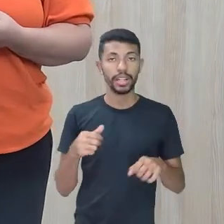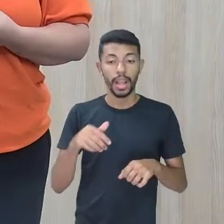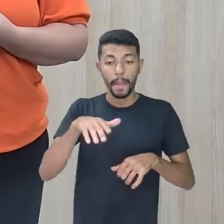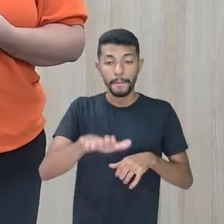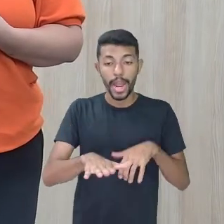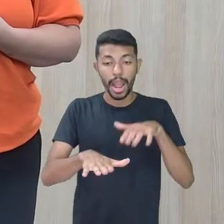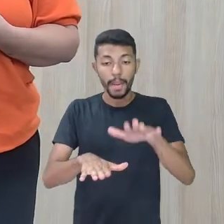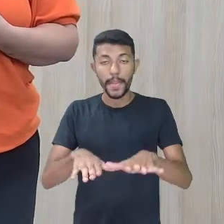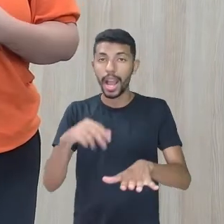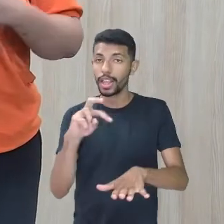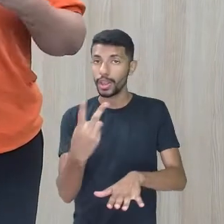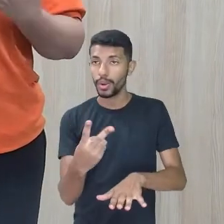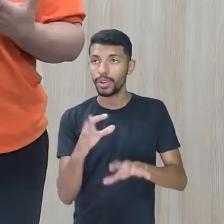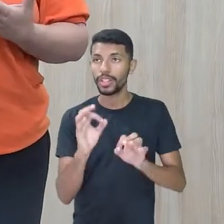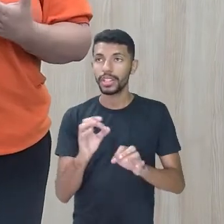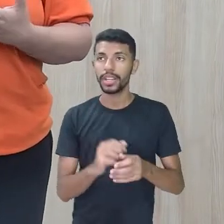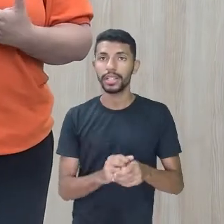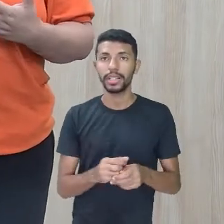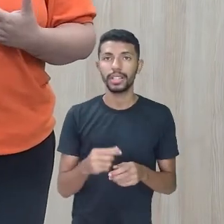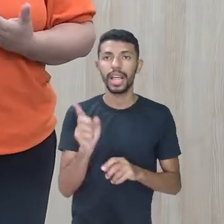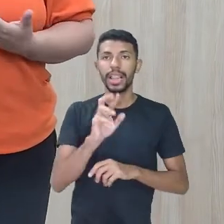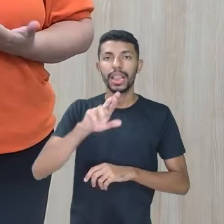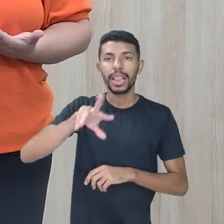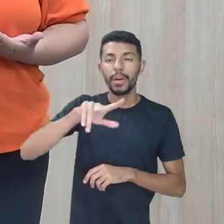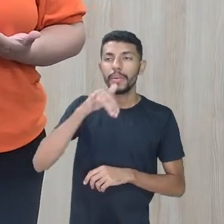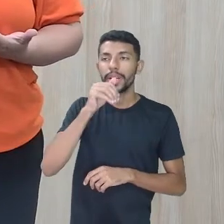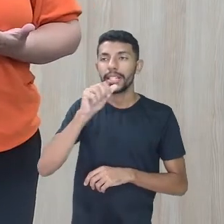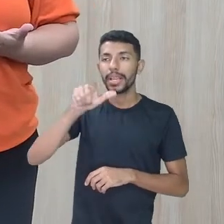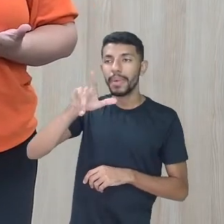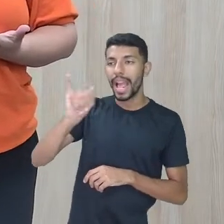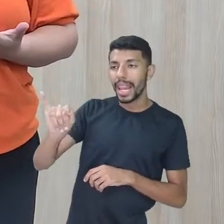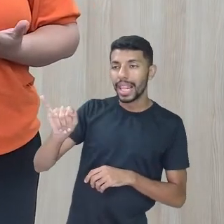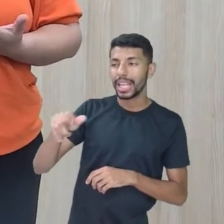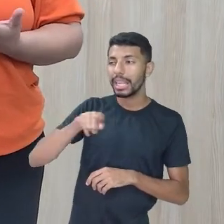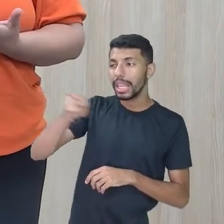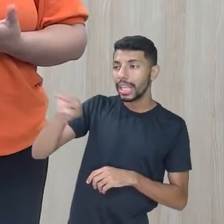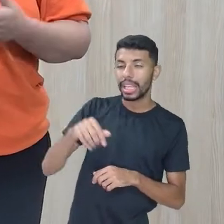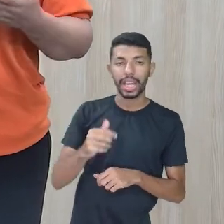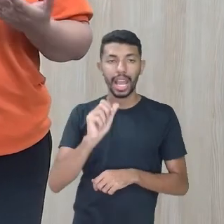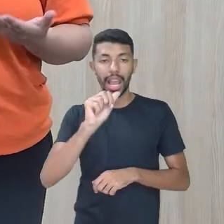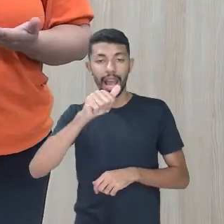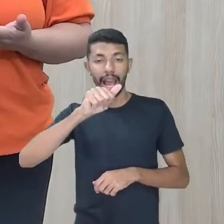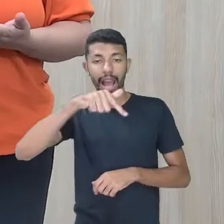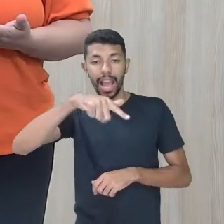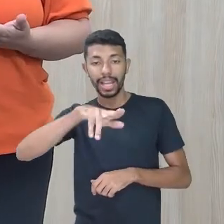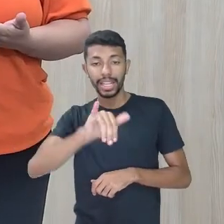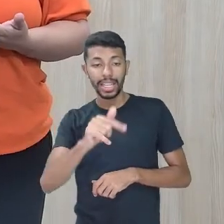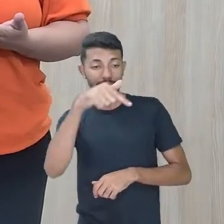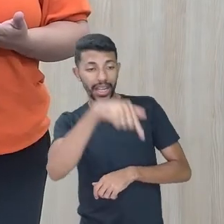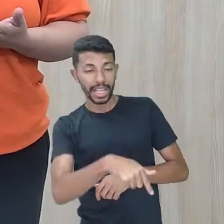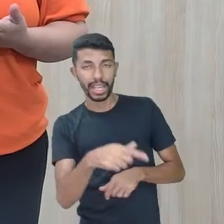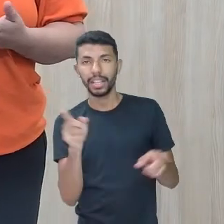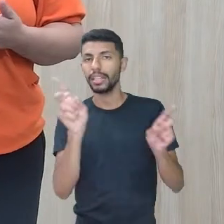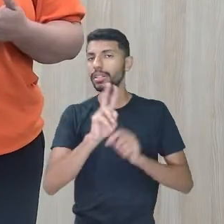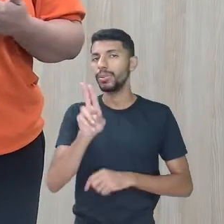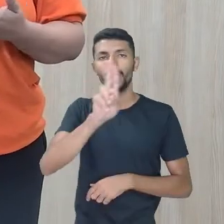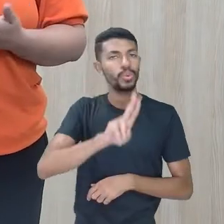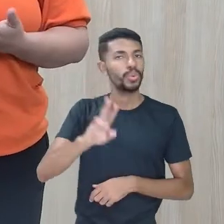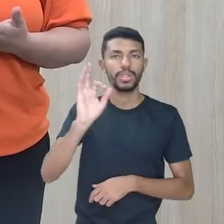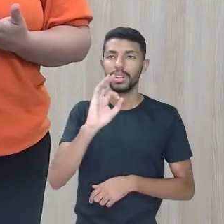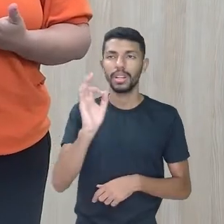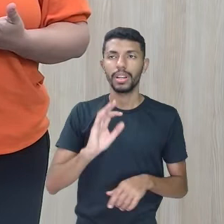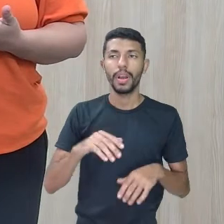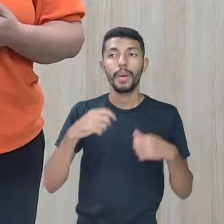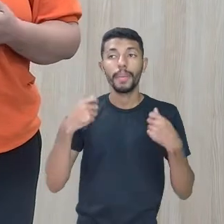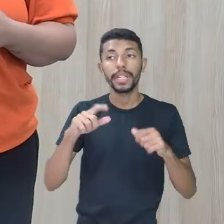passos, sem dizer ali, aqui, essas palavras não se usam com deficiência visual. Aqui, ali. Então, procure dizer à